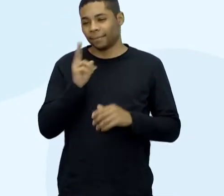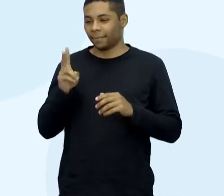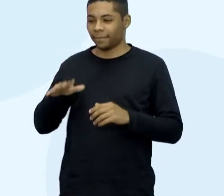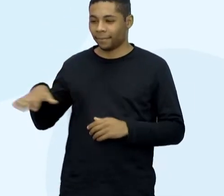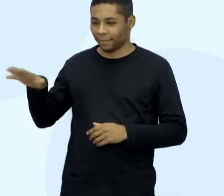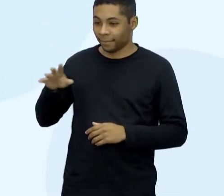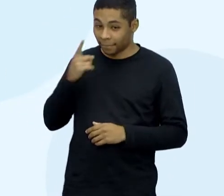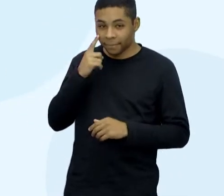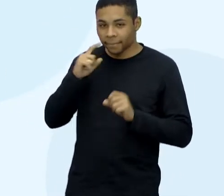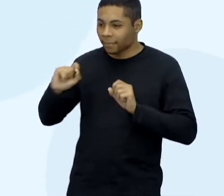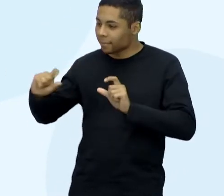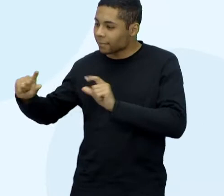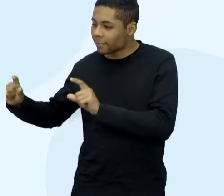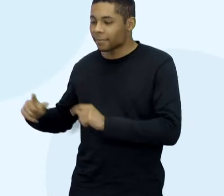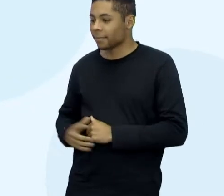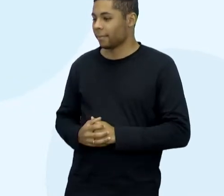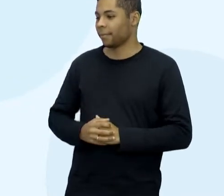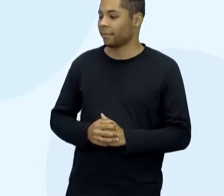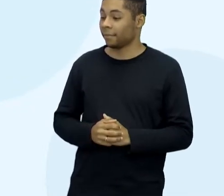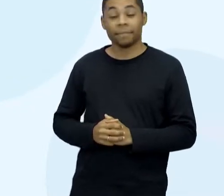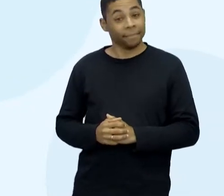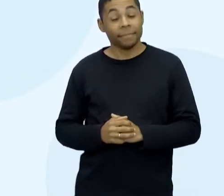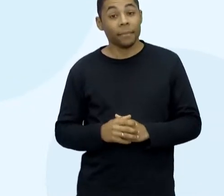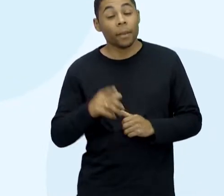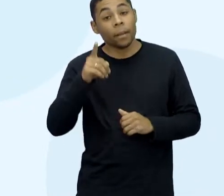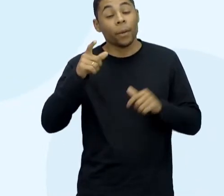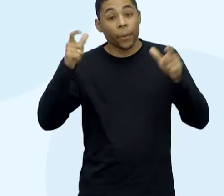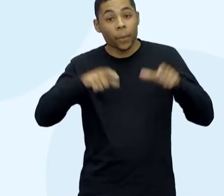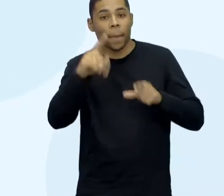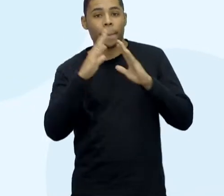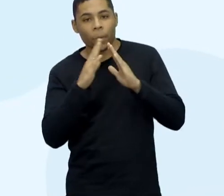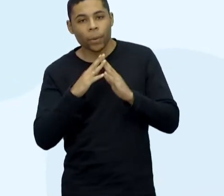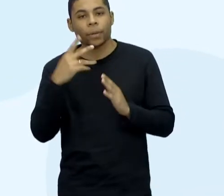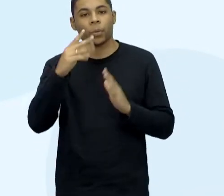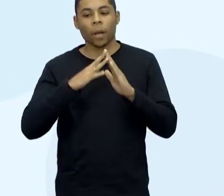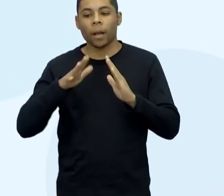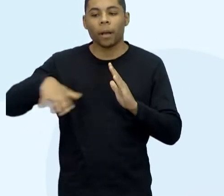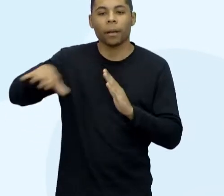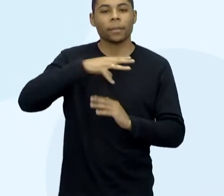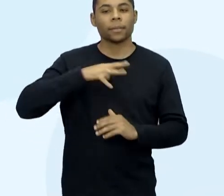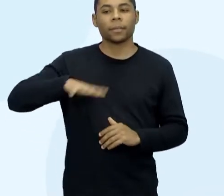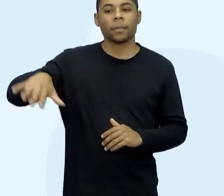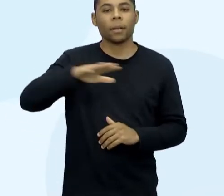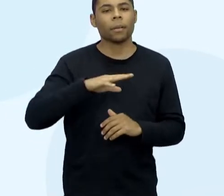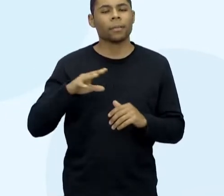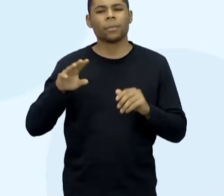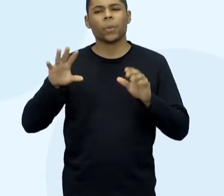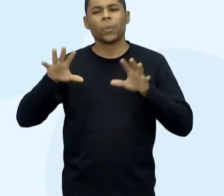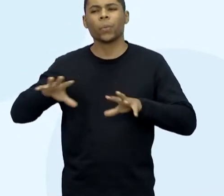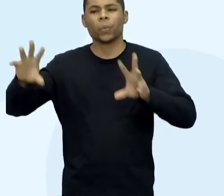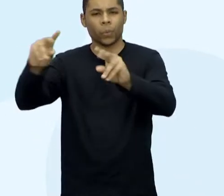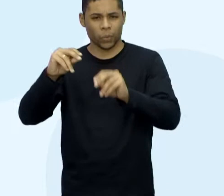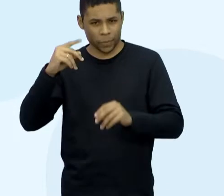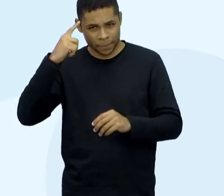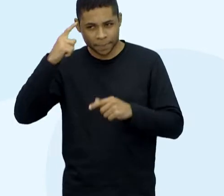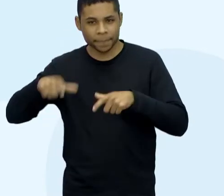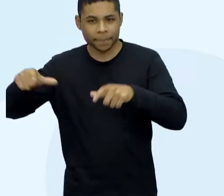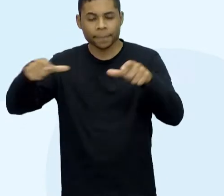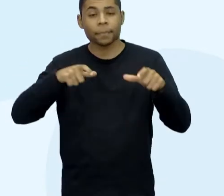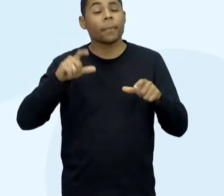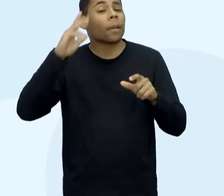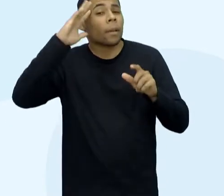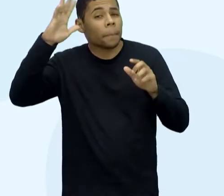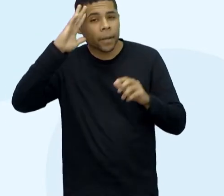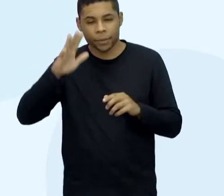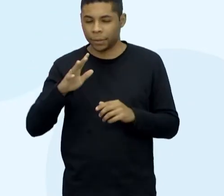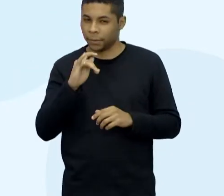gente convive, que a gente mora, nossa escola, nossa casa, nossa cidade, é o meio ambiente onde a gente está. Imagine só a